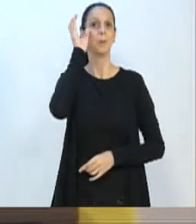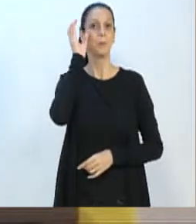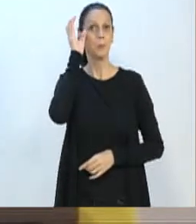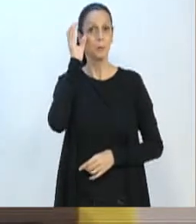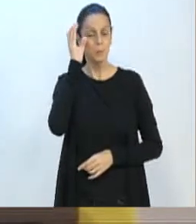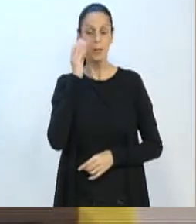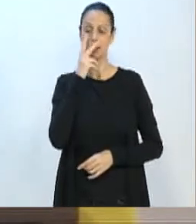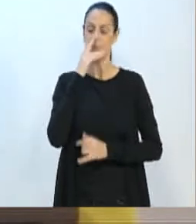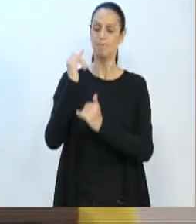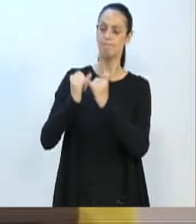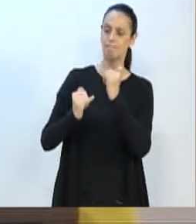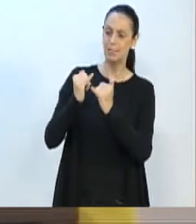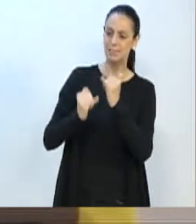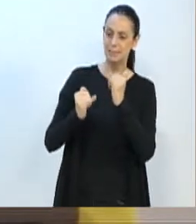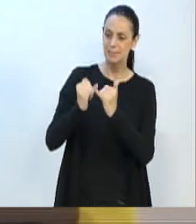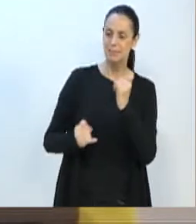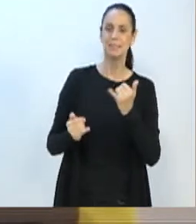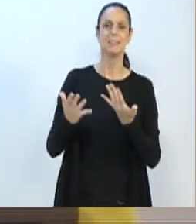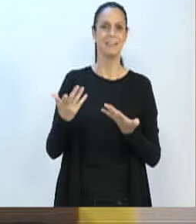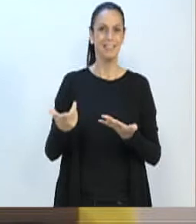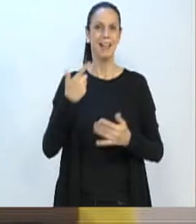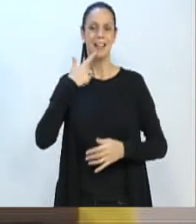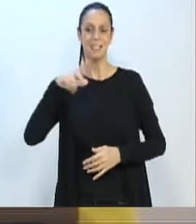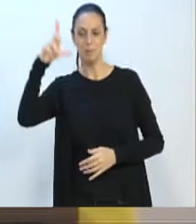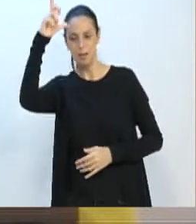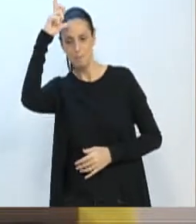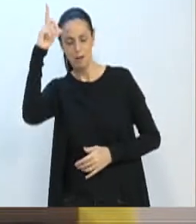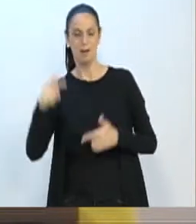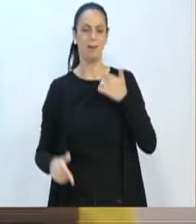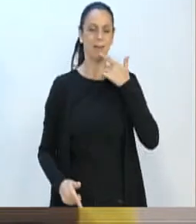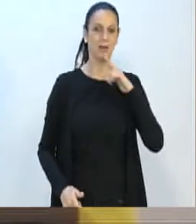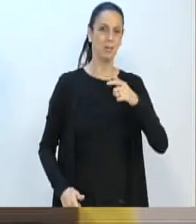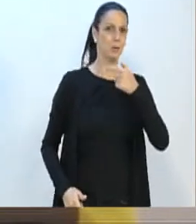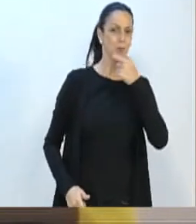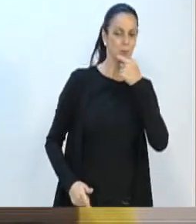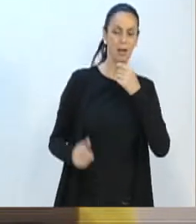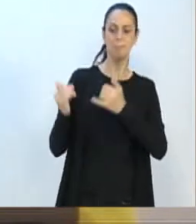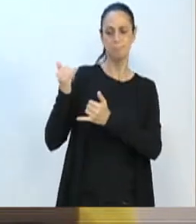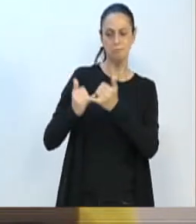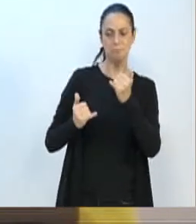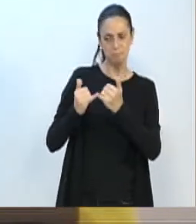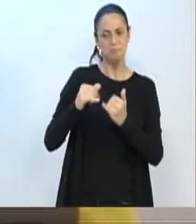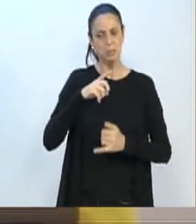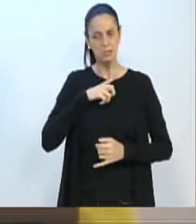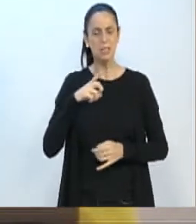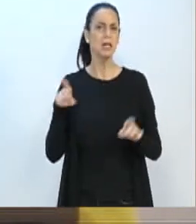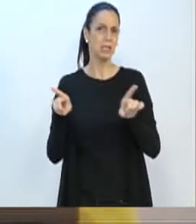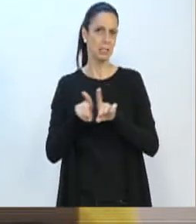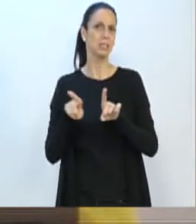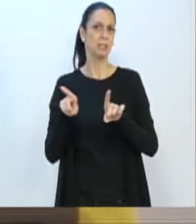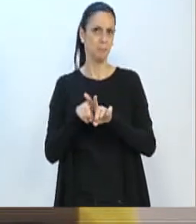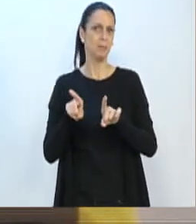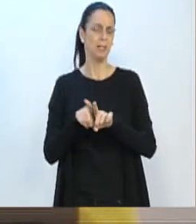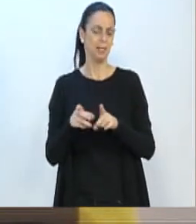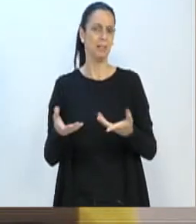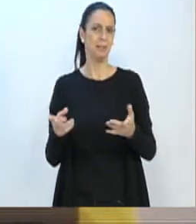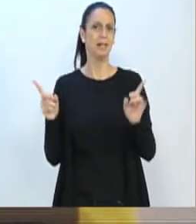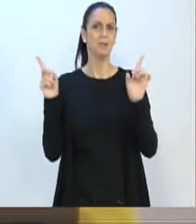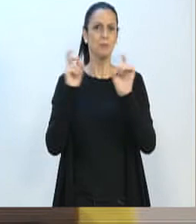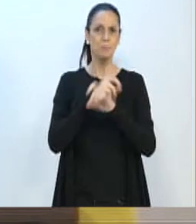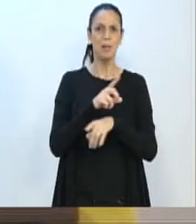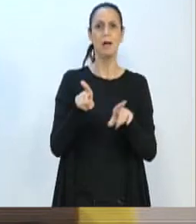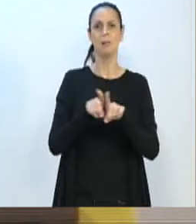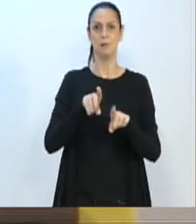dificuldades, mas também das facilidades que a língua alemã apresenta, né, para quem fala português, como é o